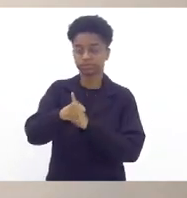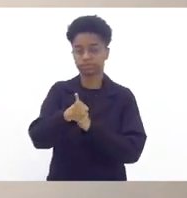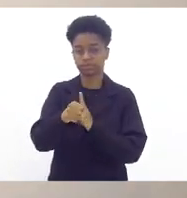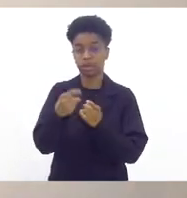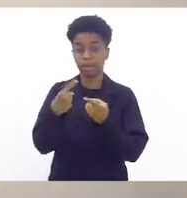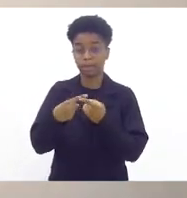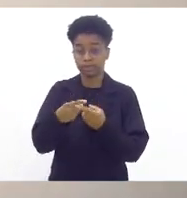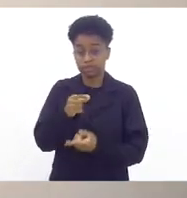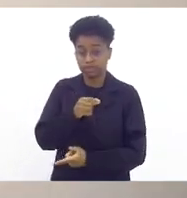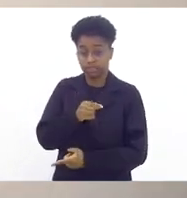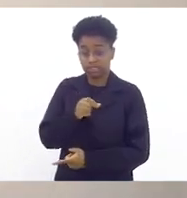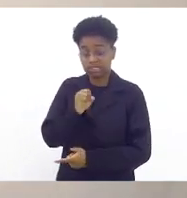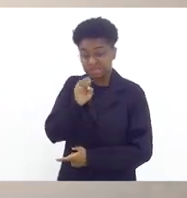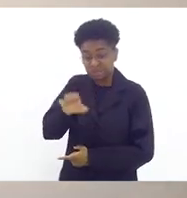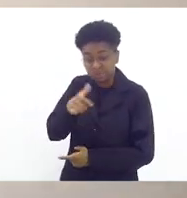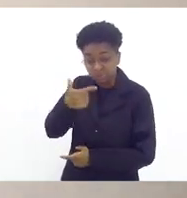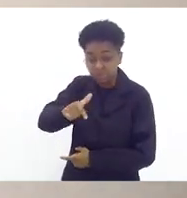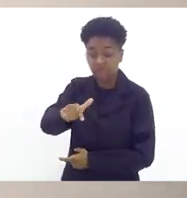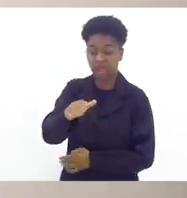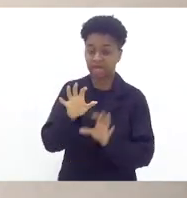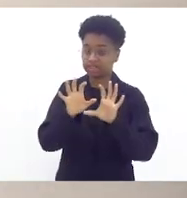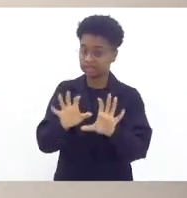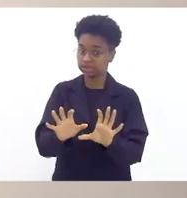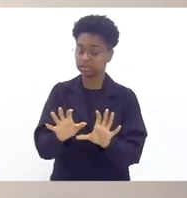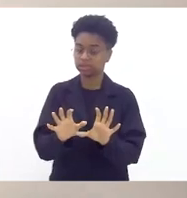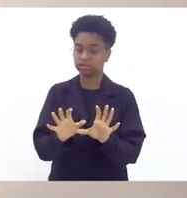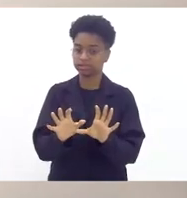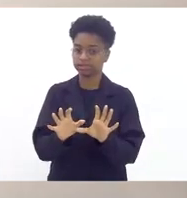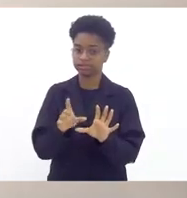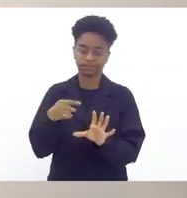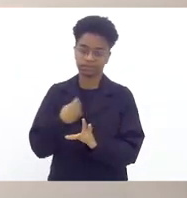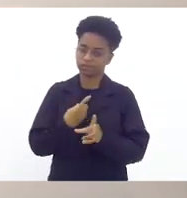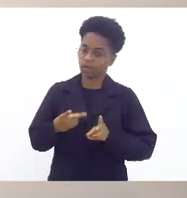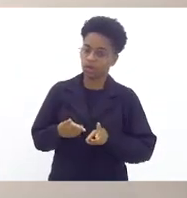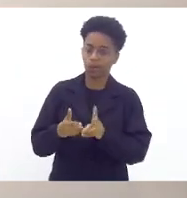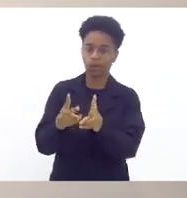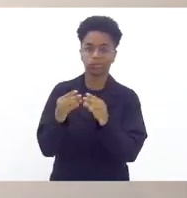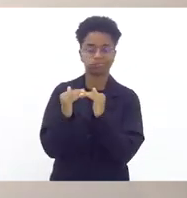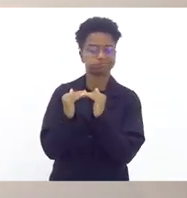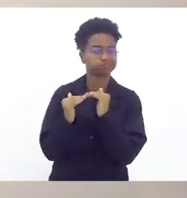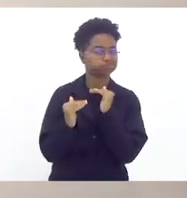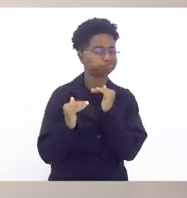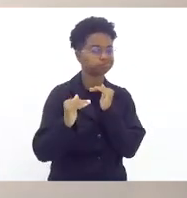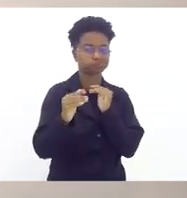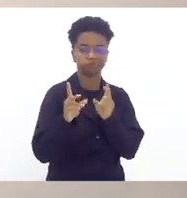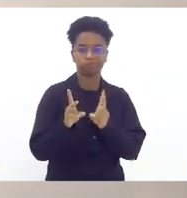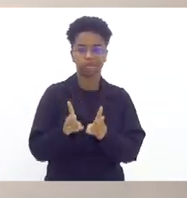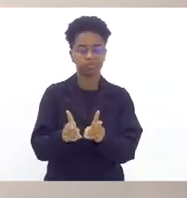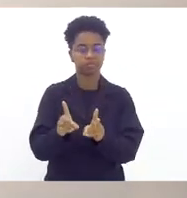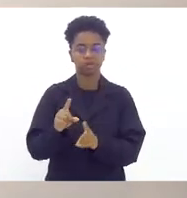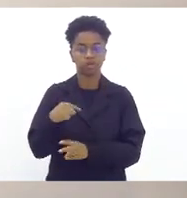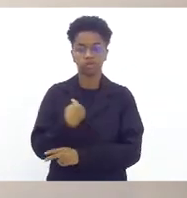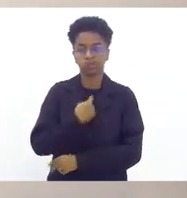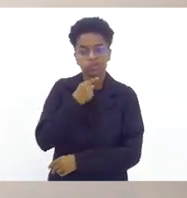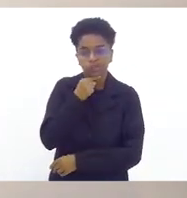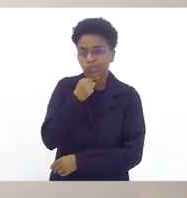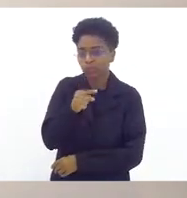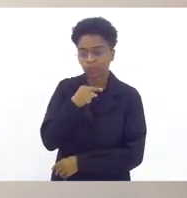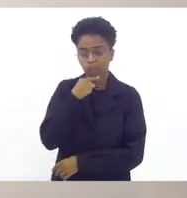Porque, se não for assim, pessoal, a gente vai continuar no mesmo patamar e a gente não vai conseguir